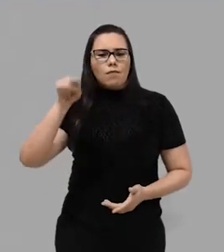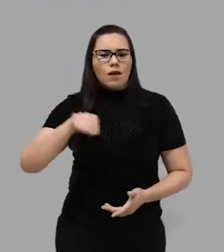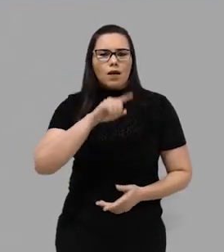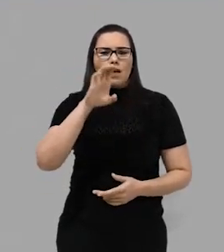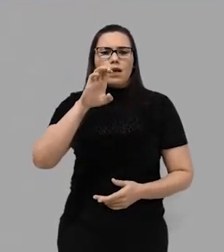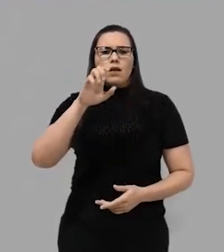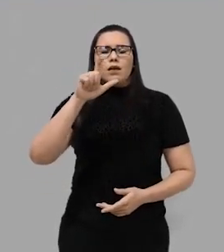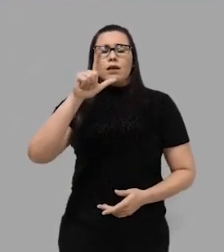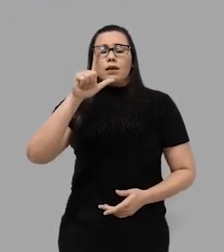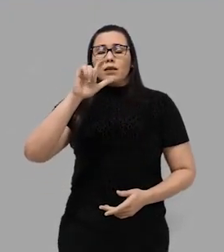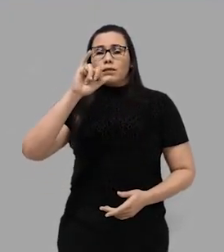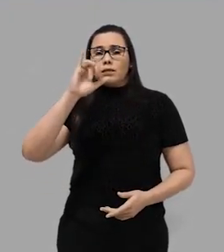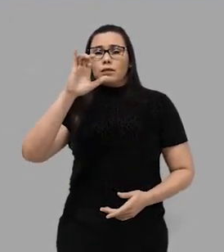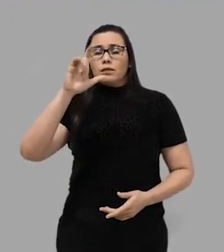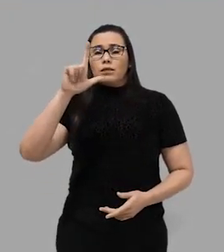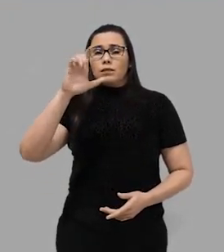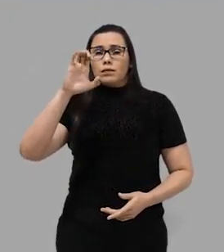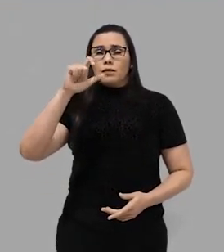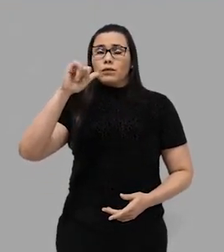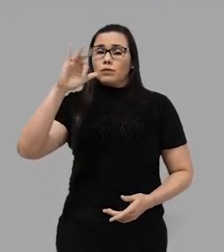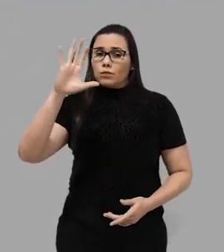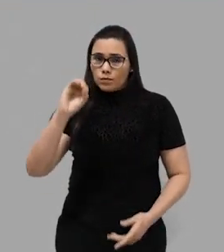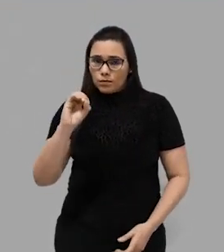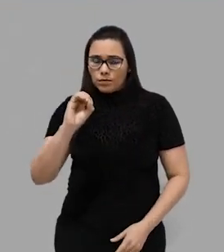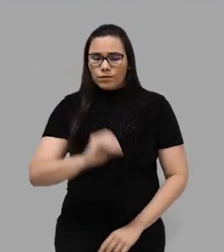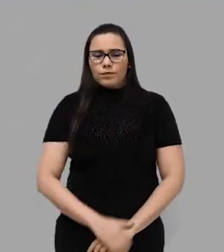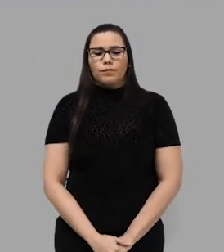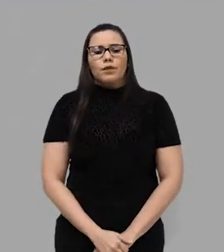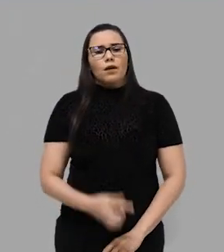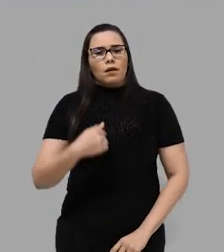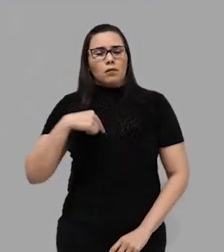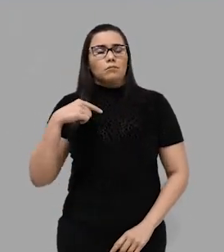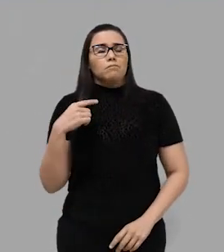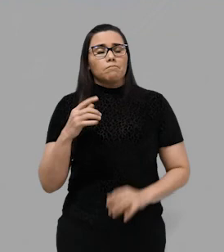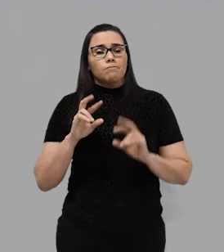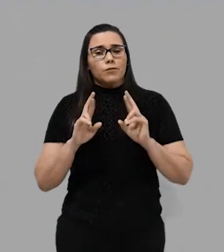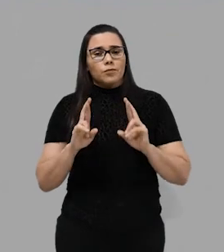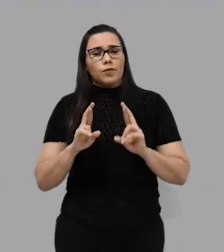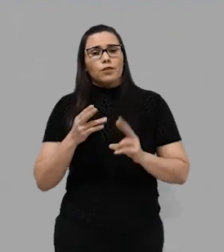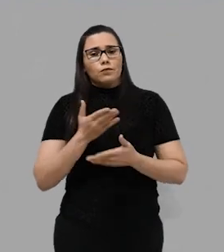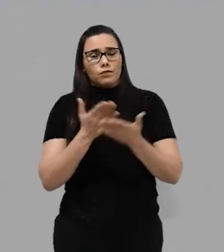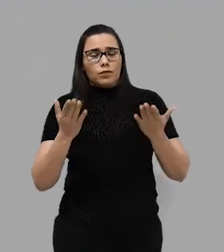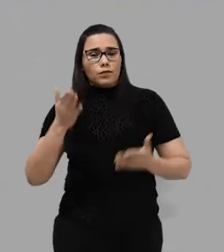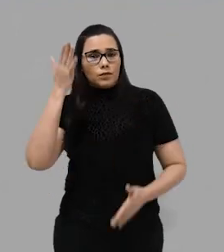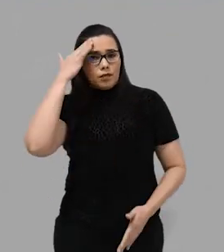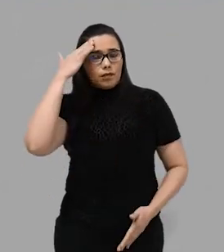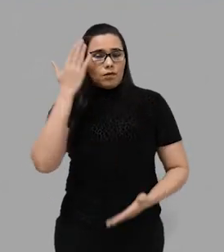todos tenham entendido a aula de hoje. Uma aula simples, né, sobre fluxo de energia